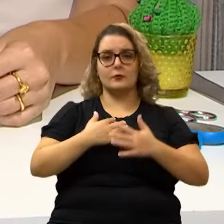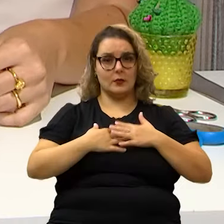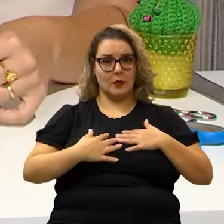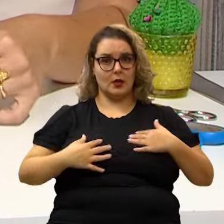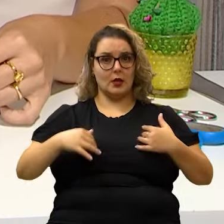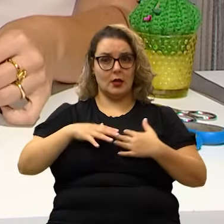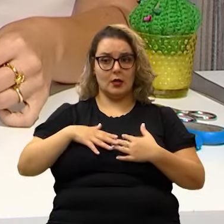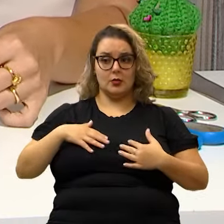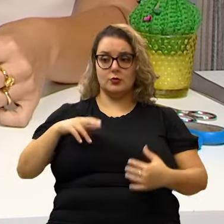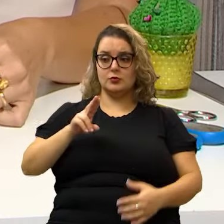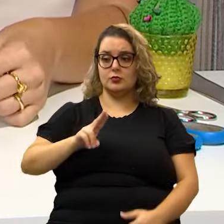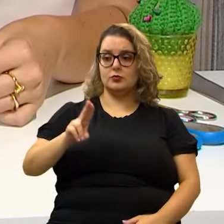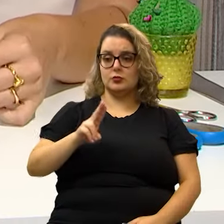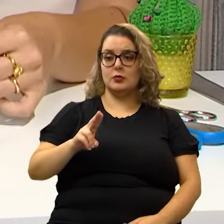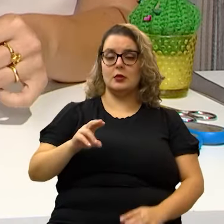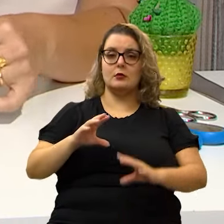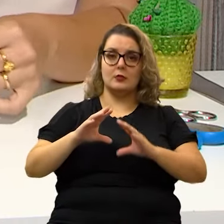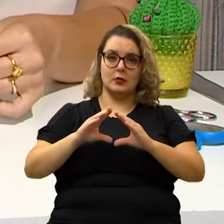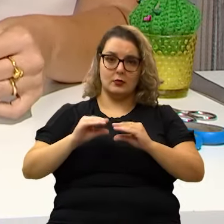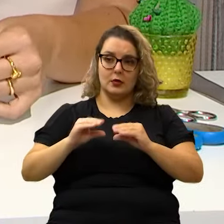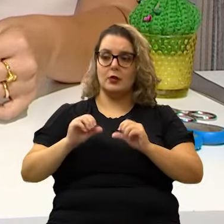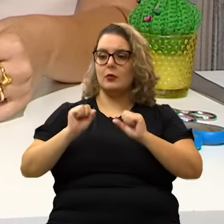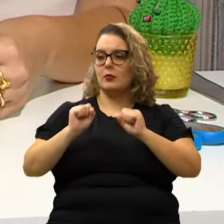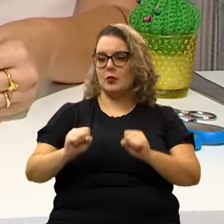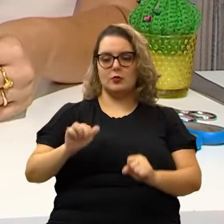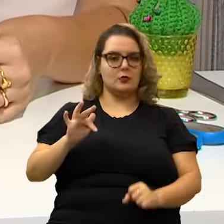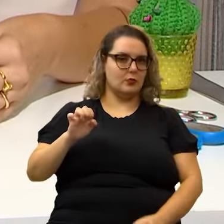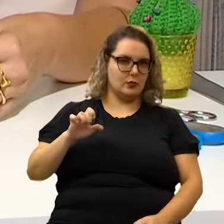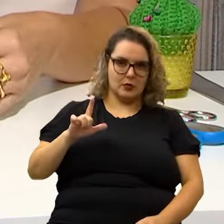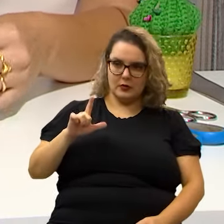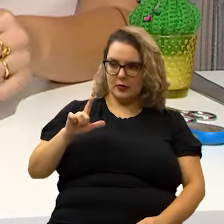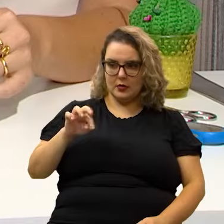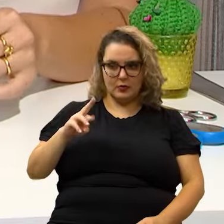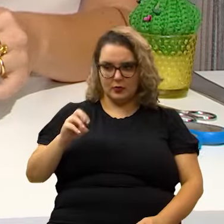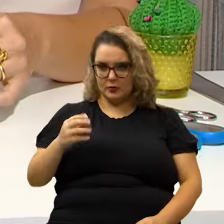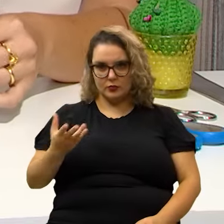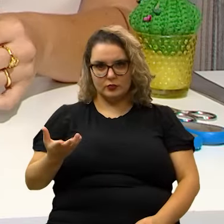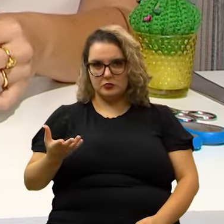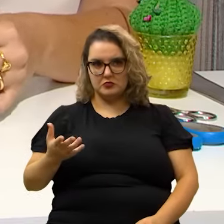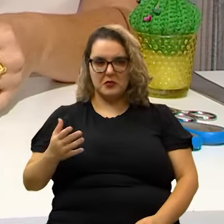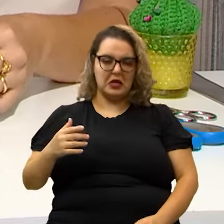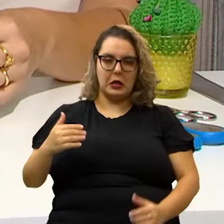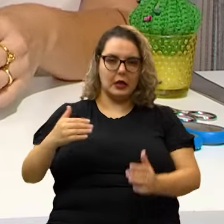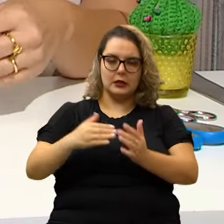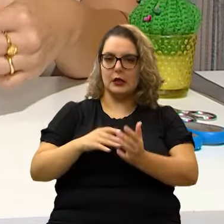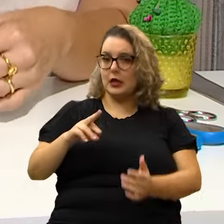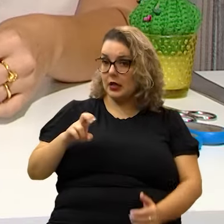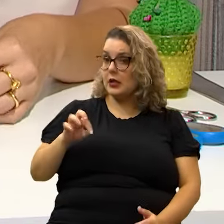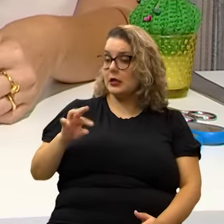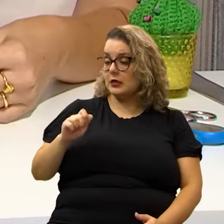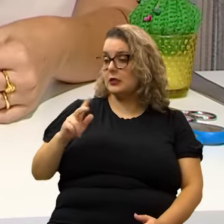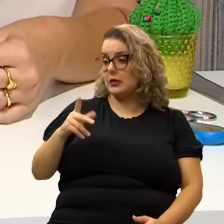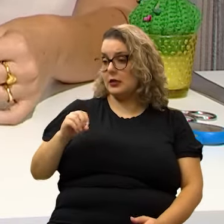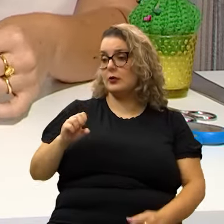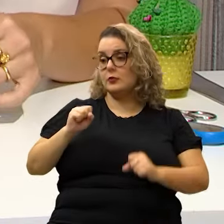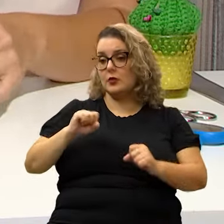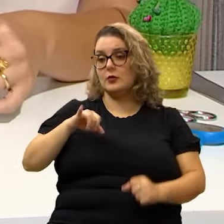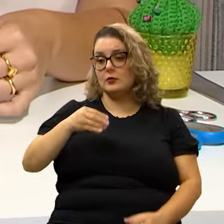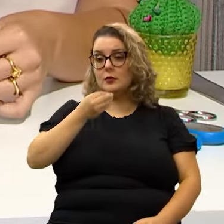Esse tecido a gente está usando, ele é mais macio, pode ser feito com feltro, qualquer, às vezes, até retalho que tem em casa dá para